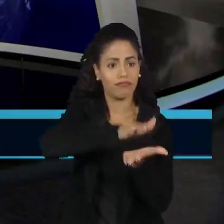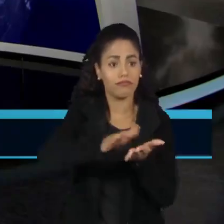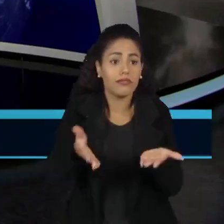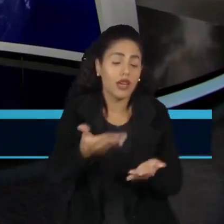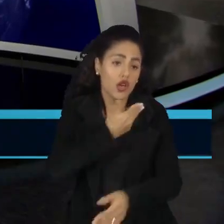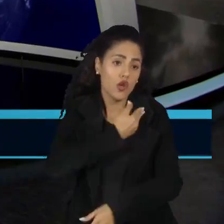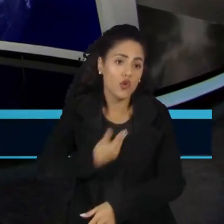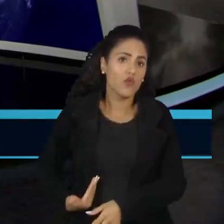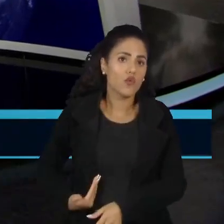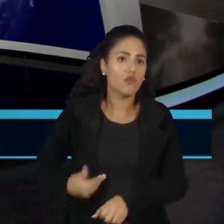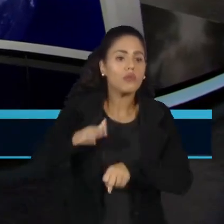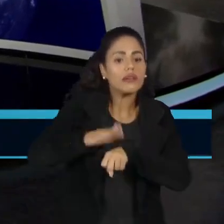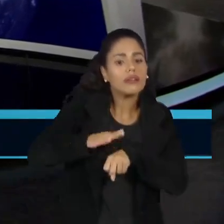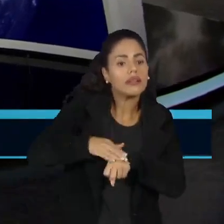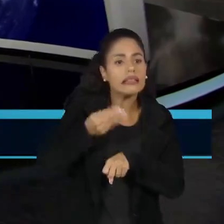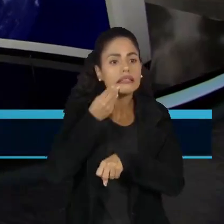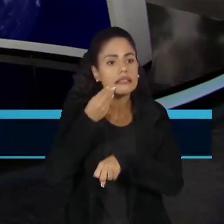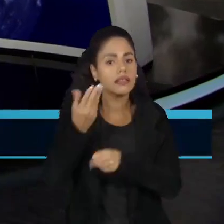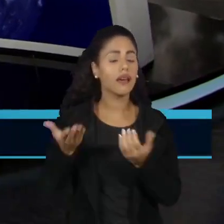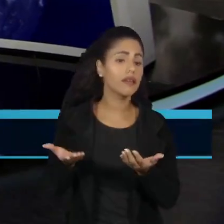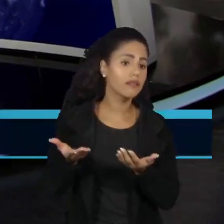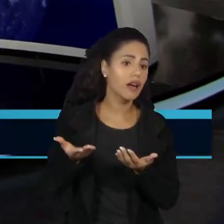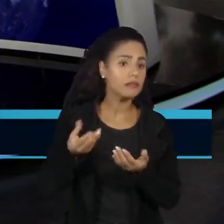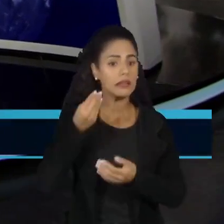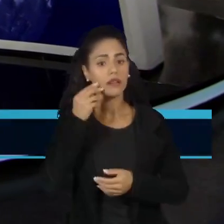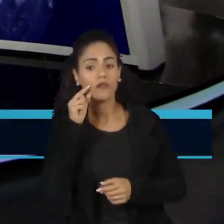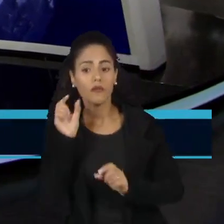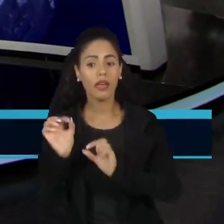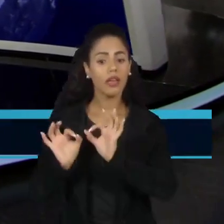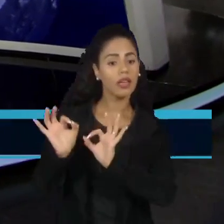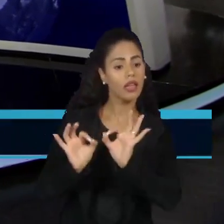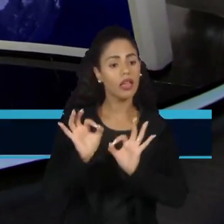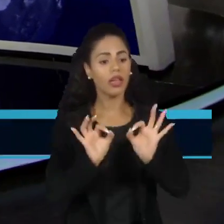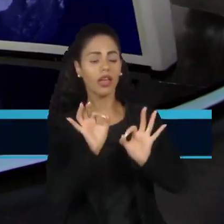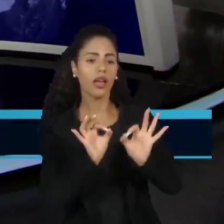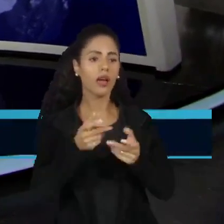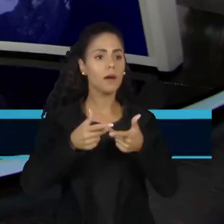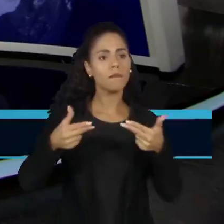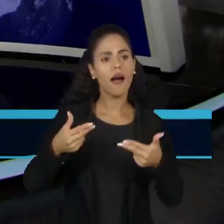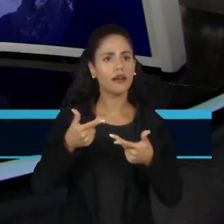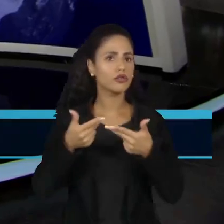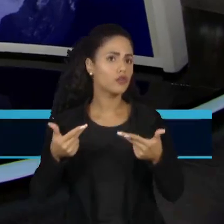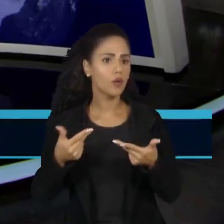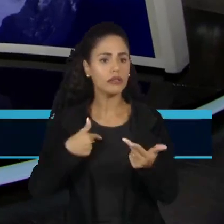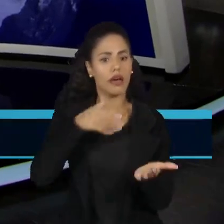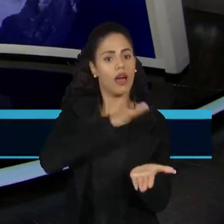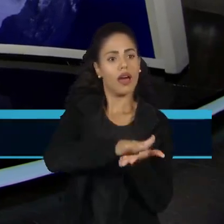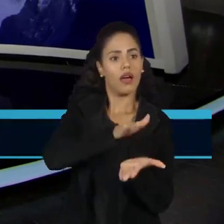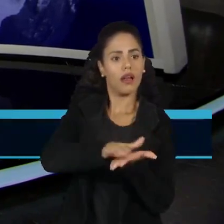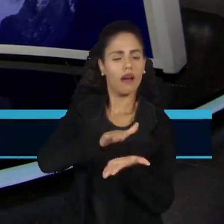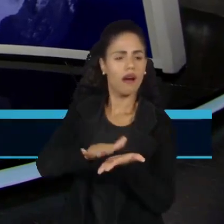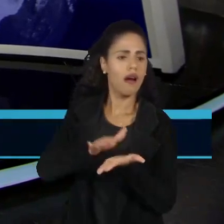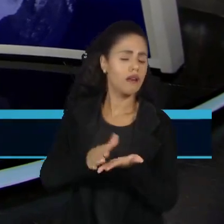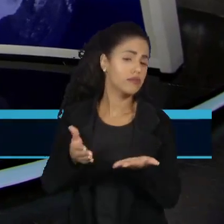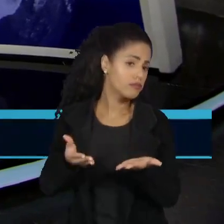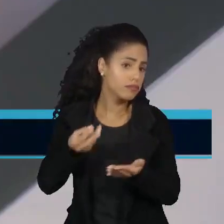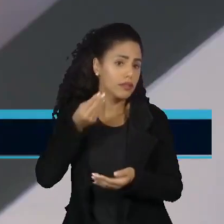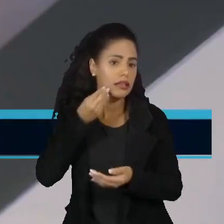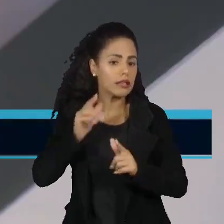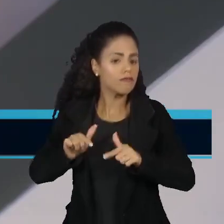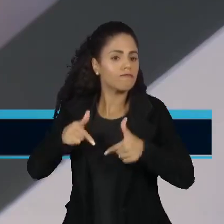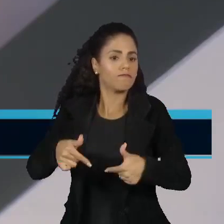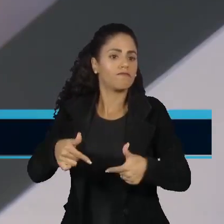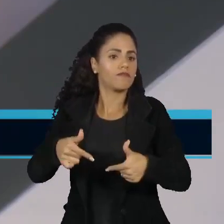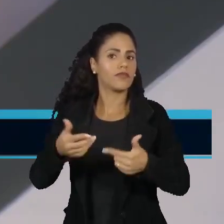governo faz um pouco o papel de avestruz, né? E não gasta capital político para enfrentar esses